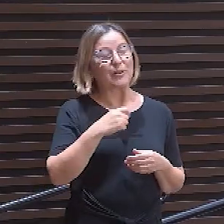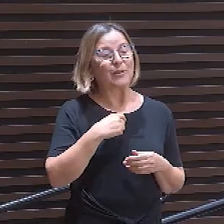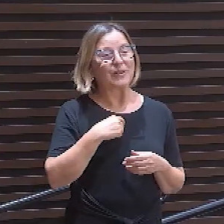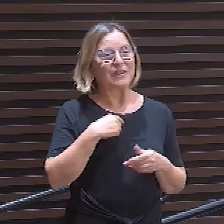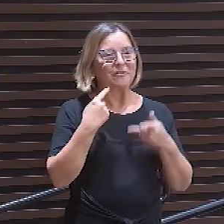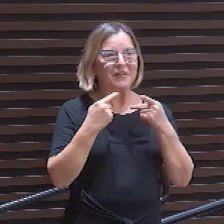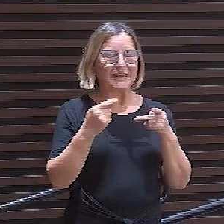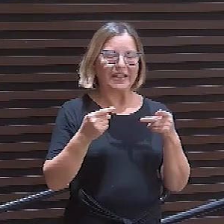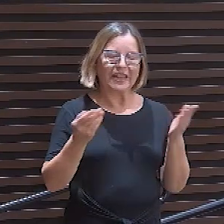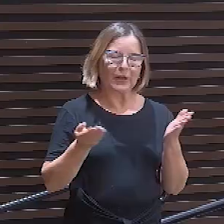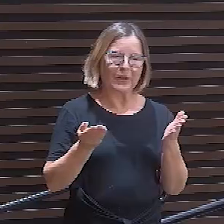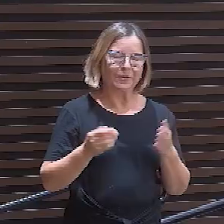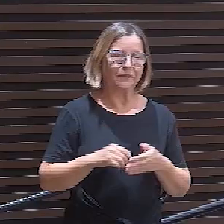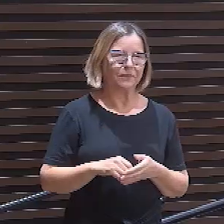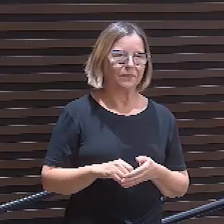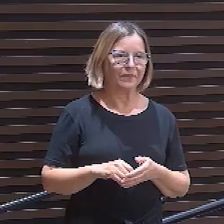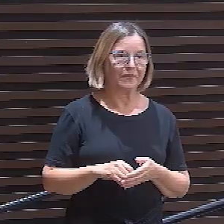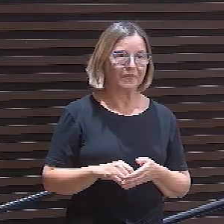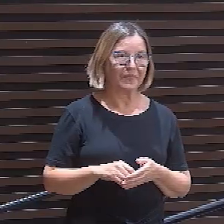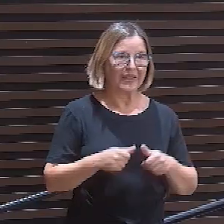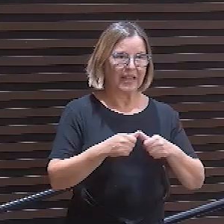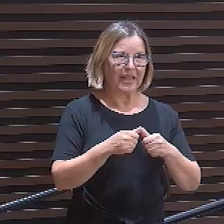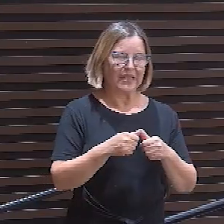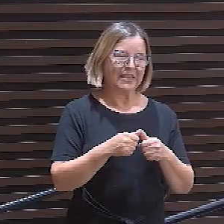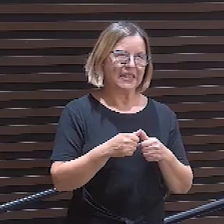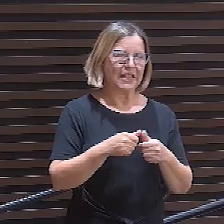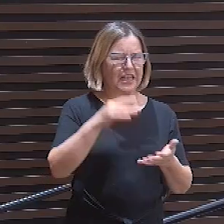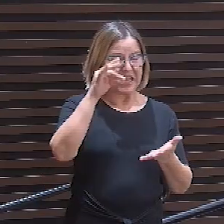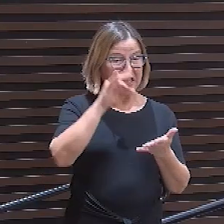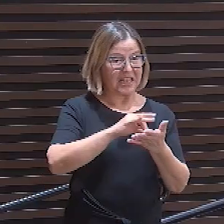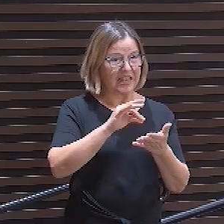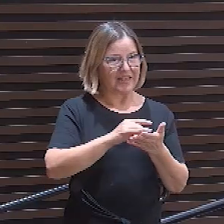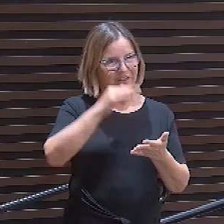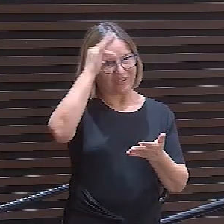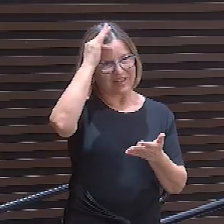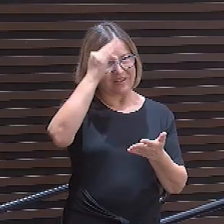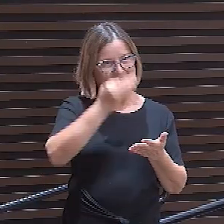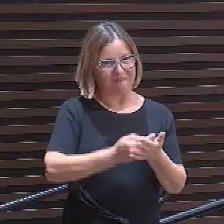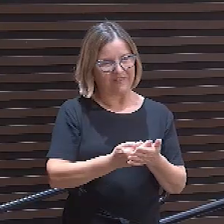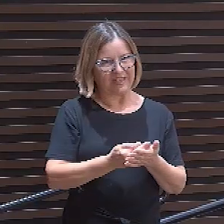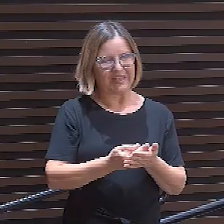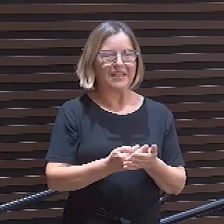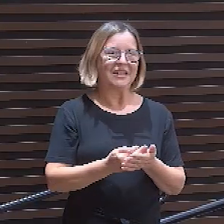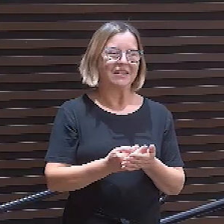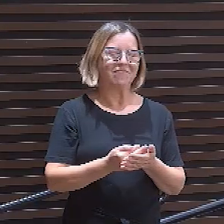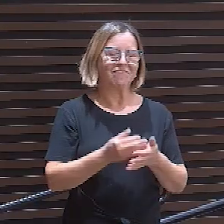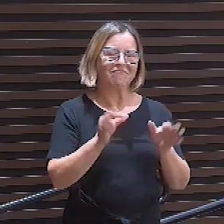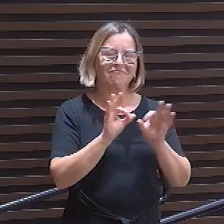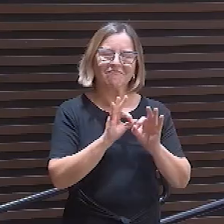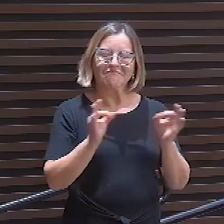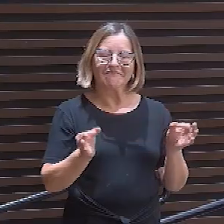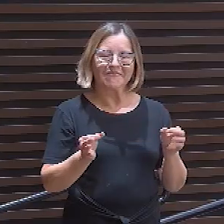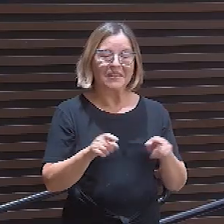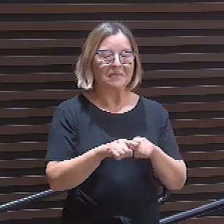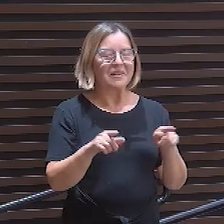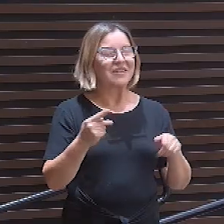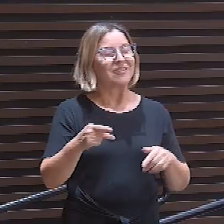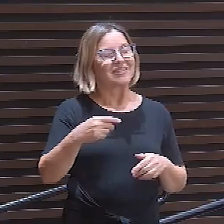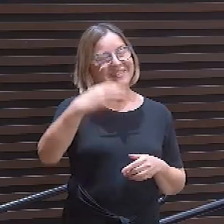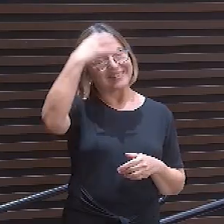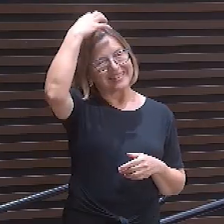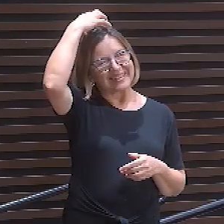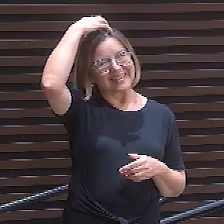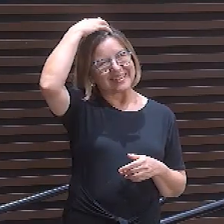Essa super realidade da fé, da singeleza, mas da sua